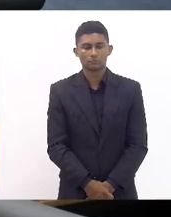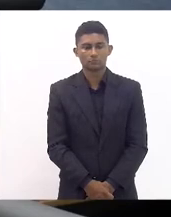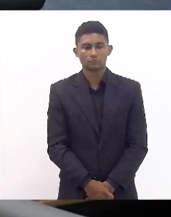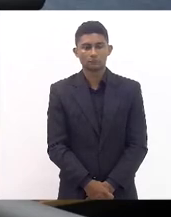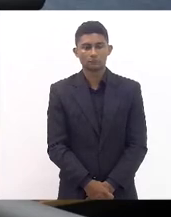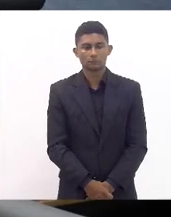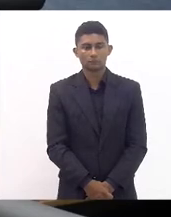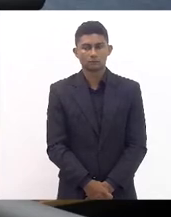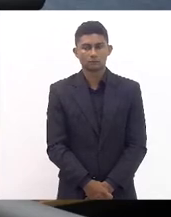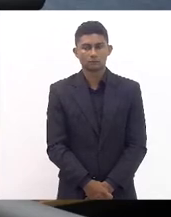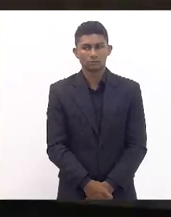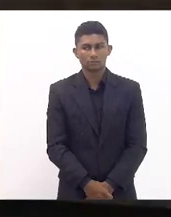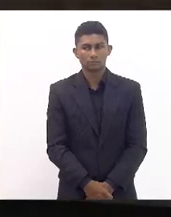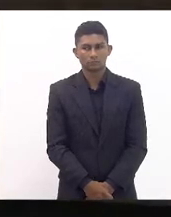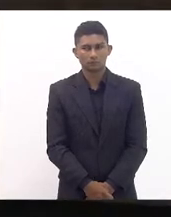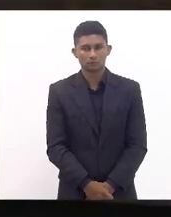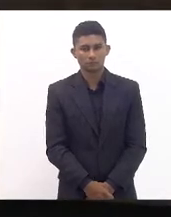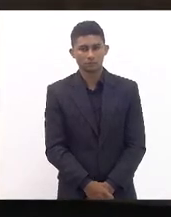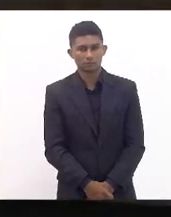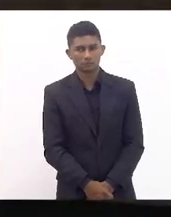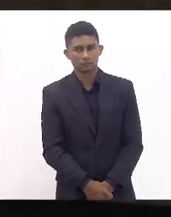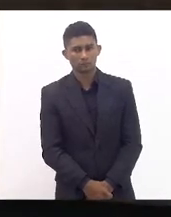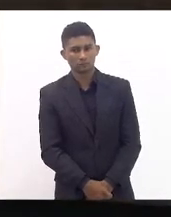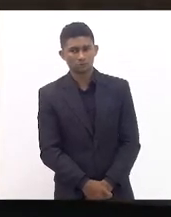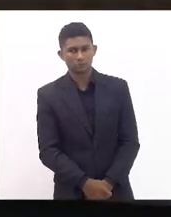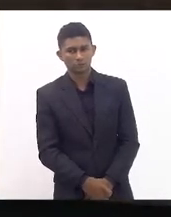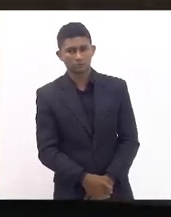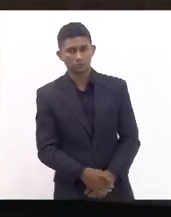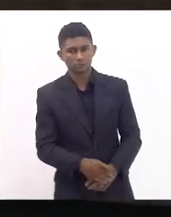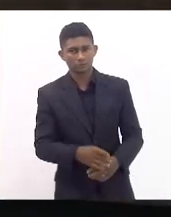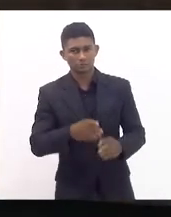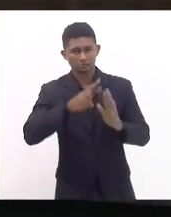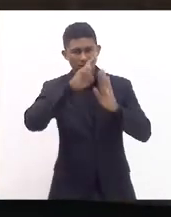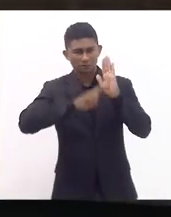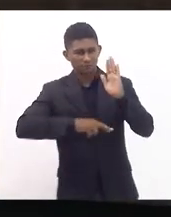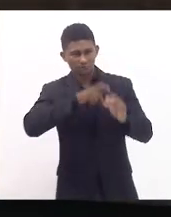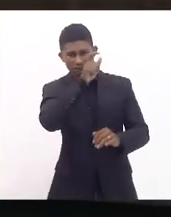Presidente, de vez em quando acho que o senhor está brincando quando chama alguns relatores, mas,